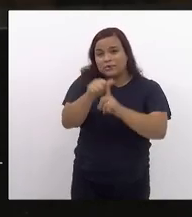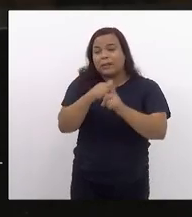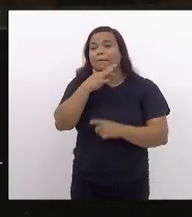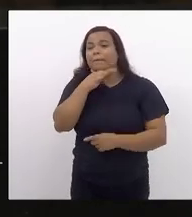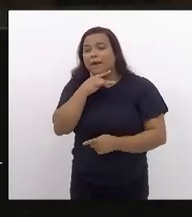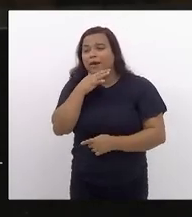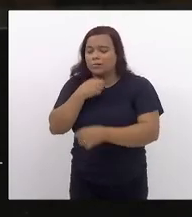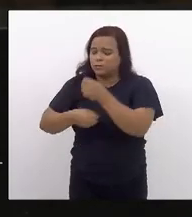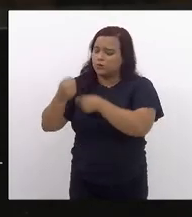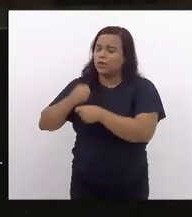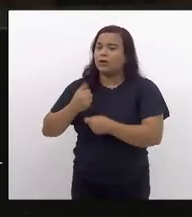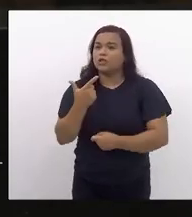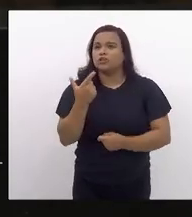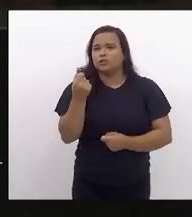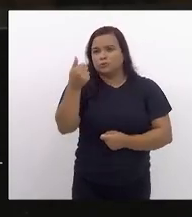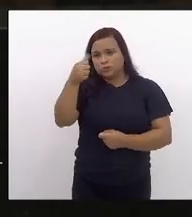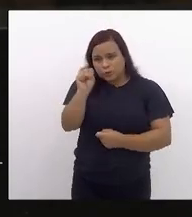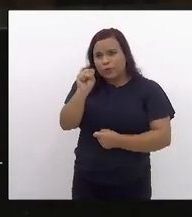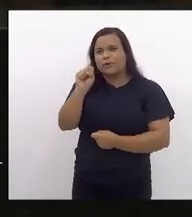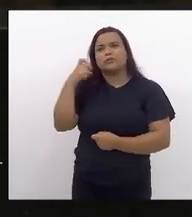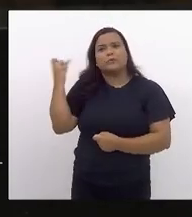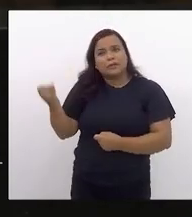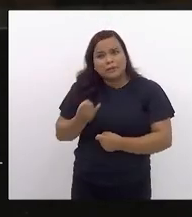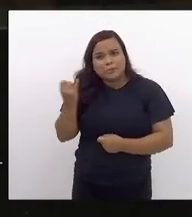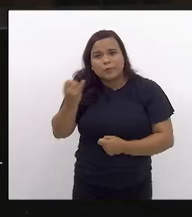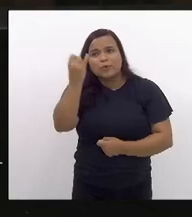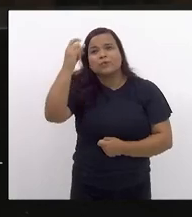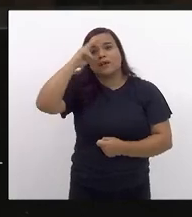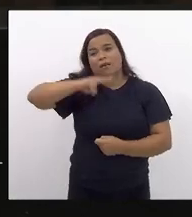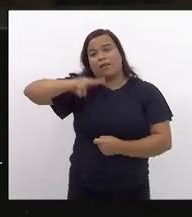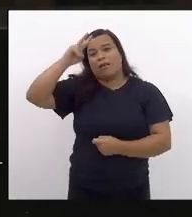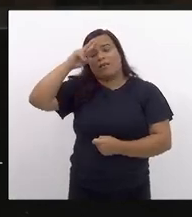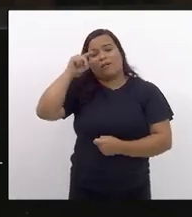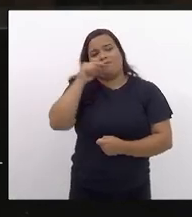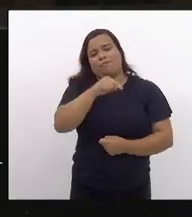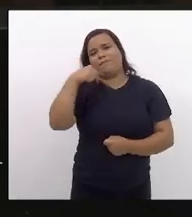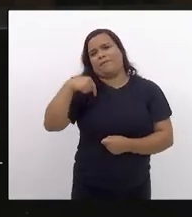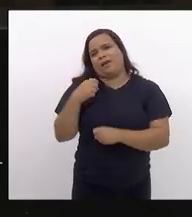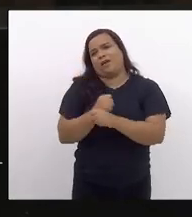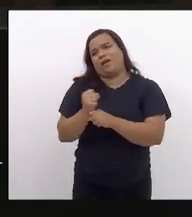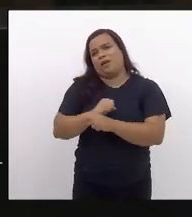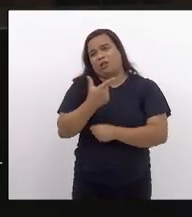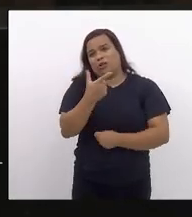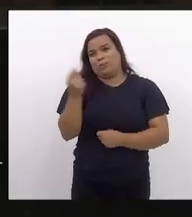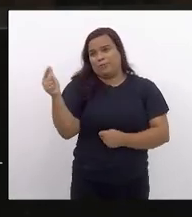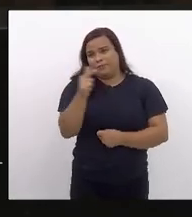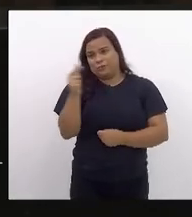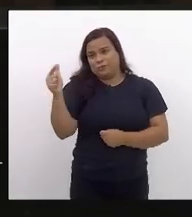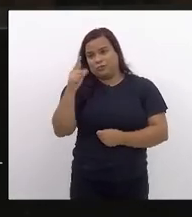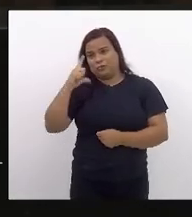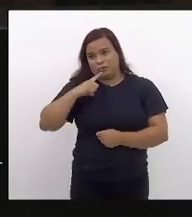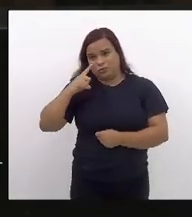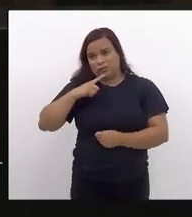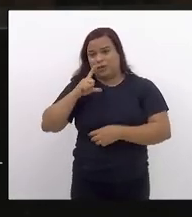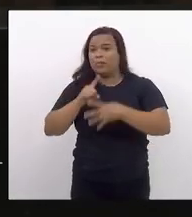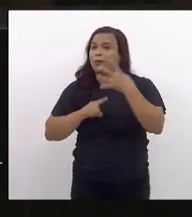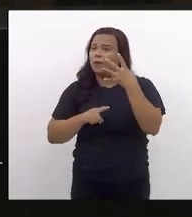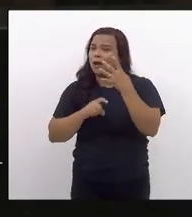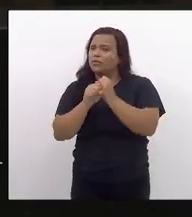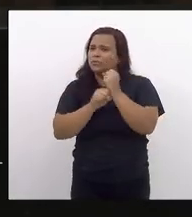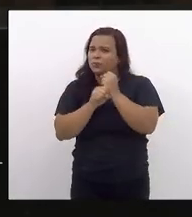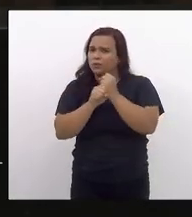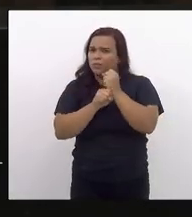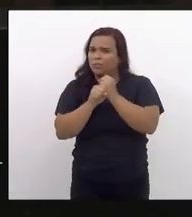de 2018 e é importante que a gente, nesse ano de 2022, temos 4 anos